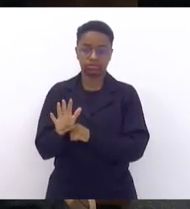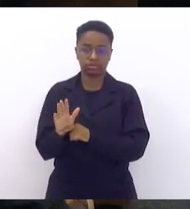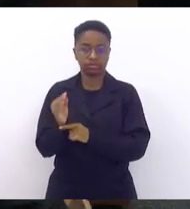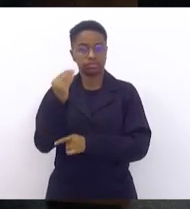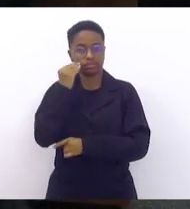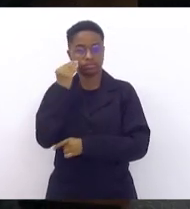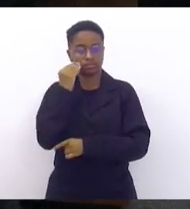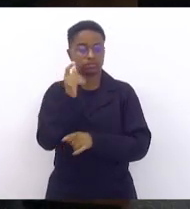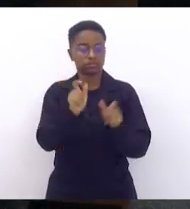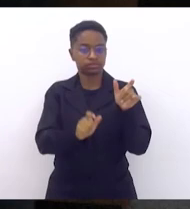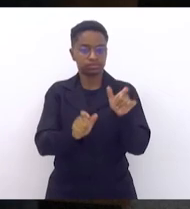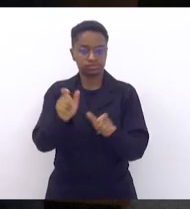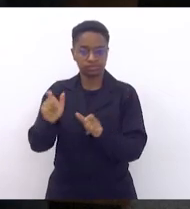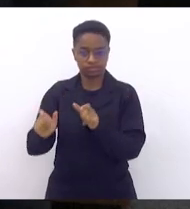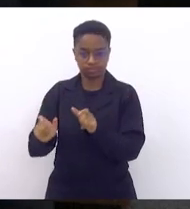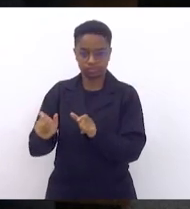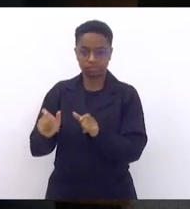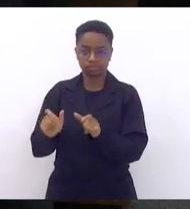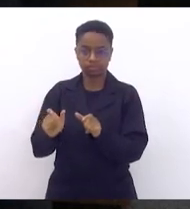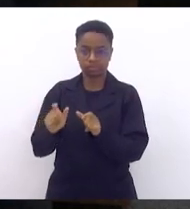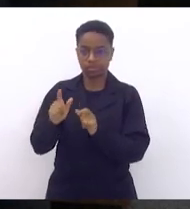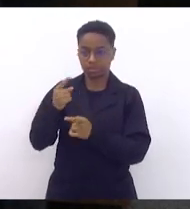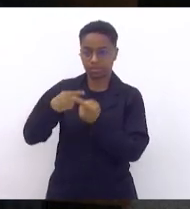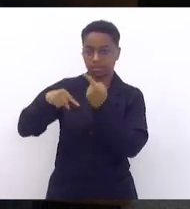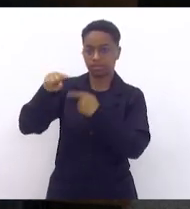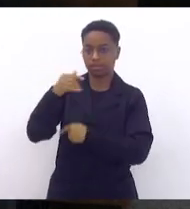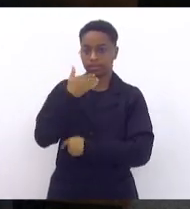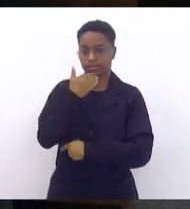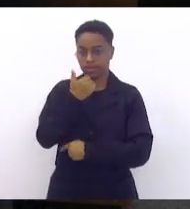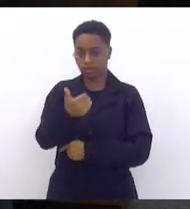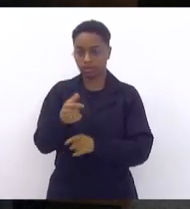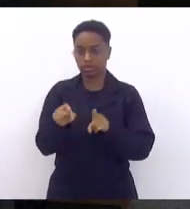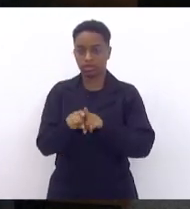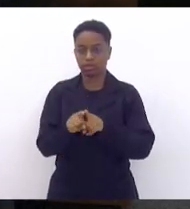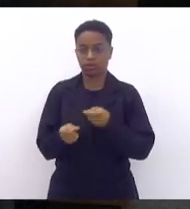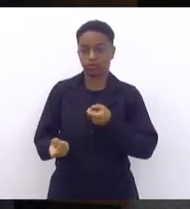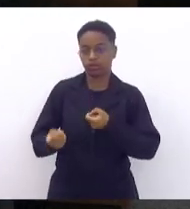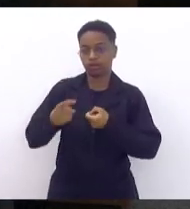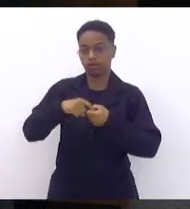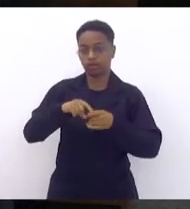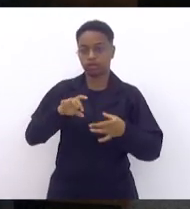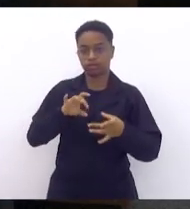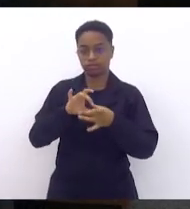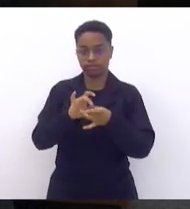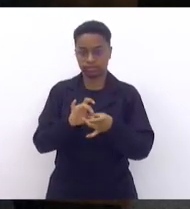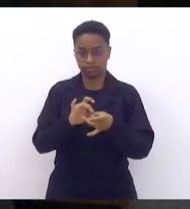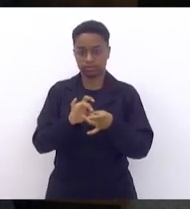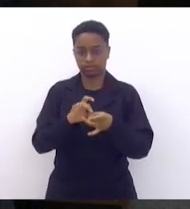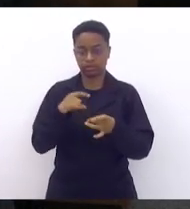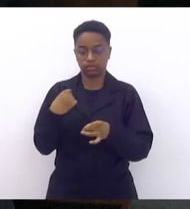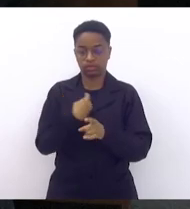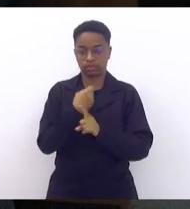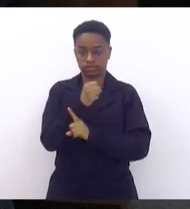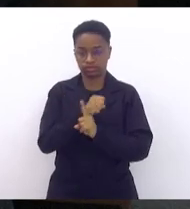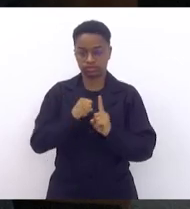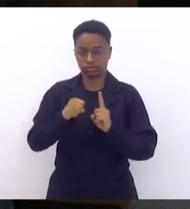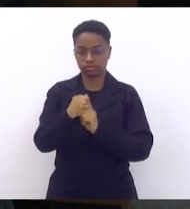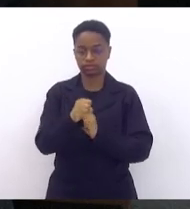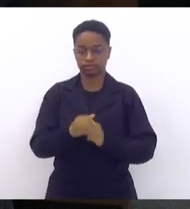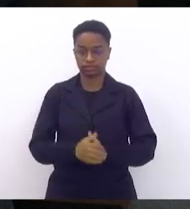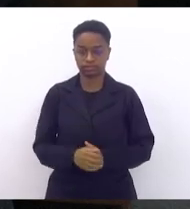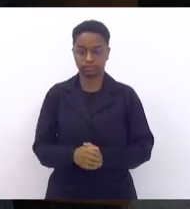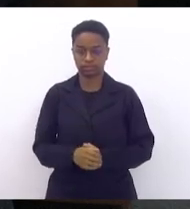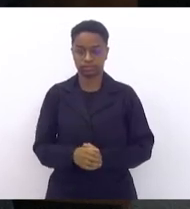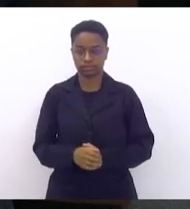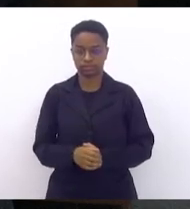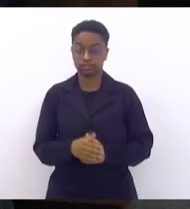esses seres humanos se recuperem e voltem a fazer parte integrante da nossa sociedade. Então, eu